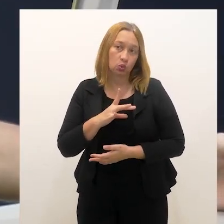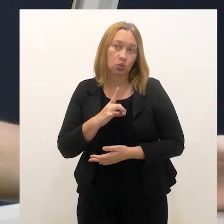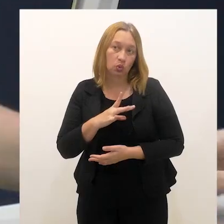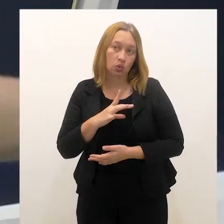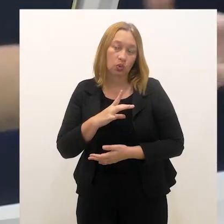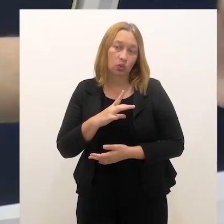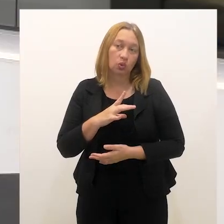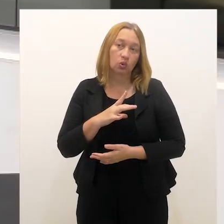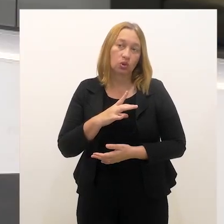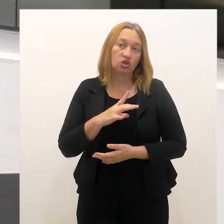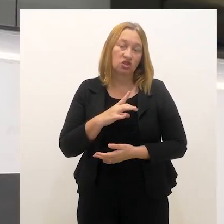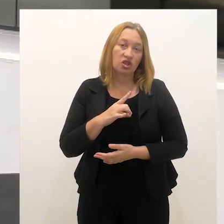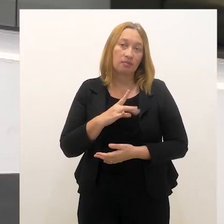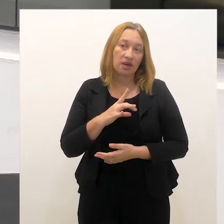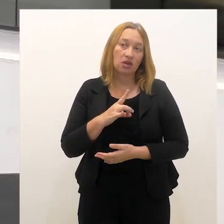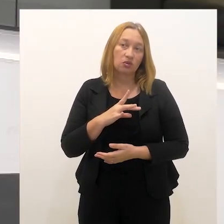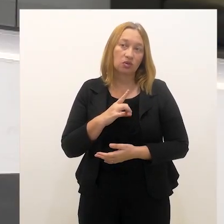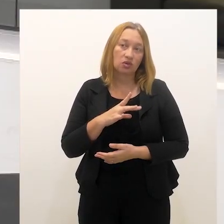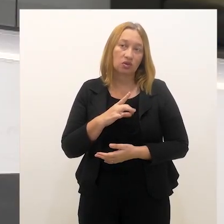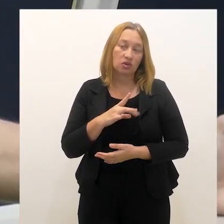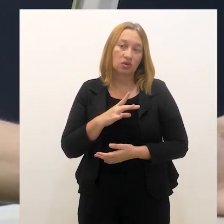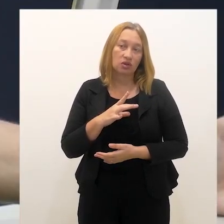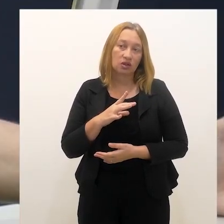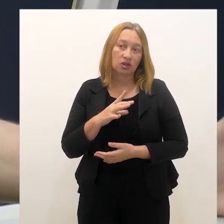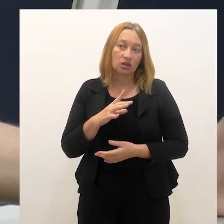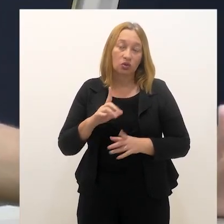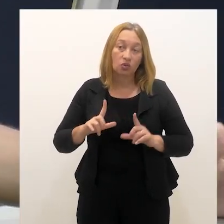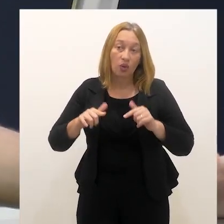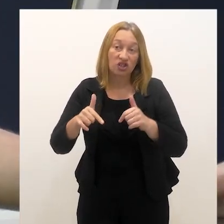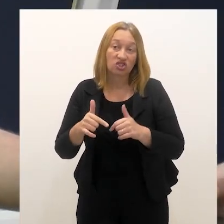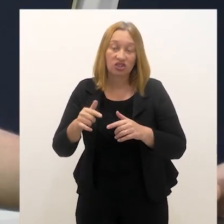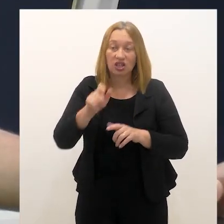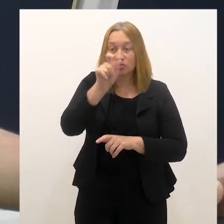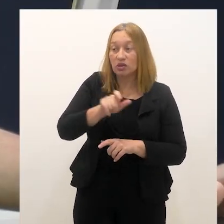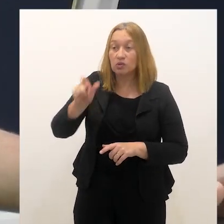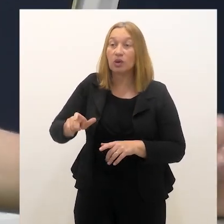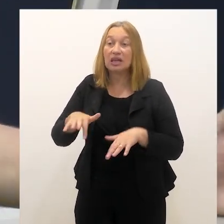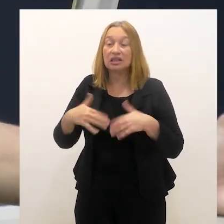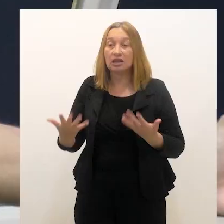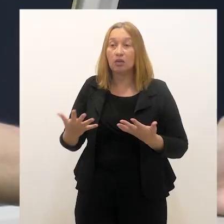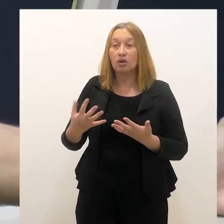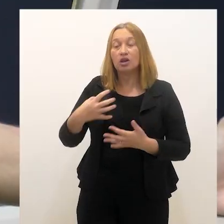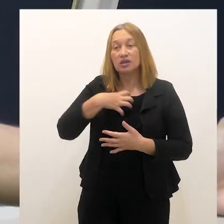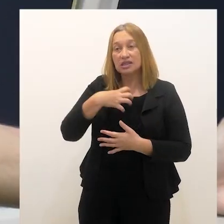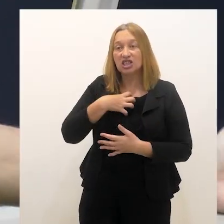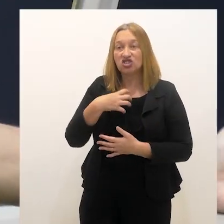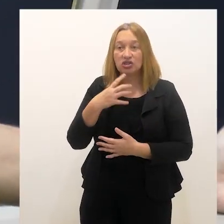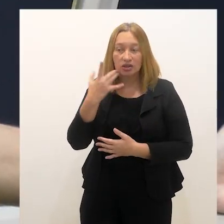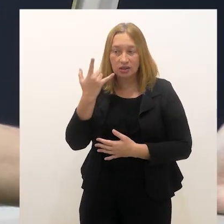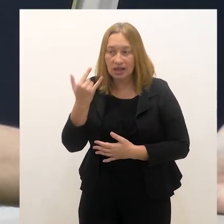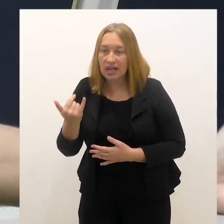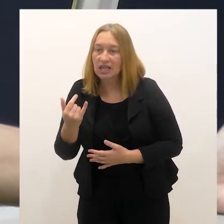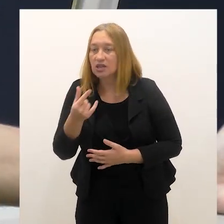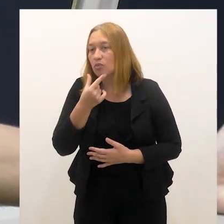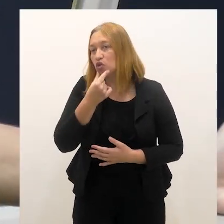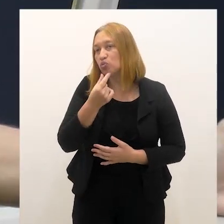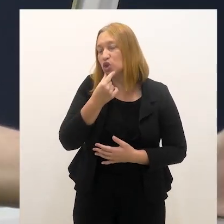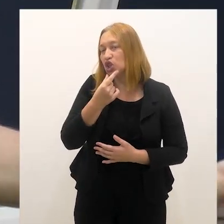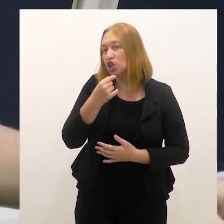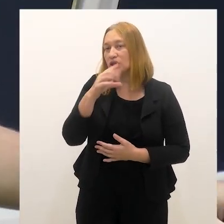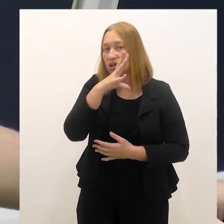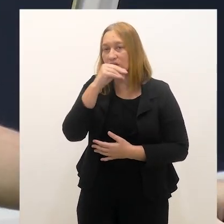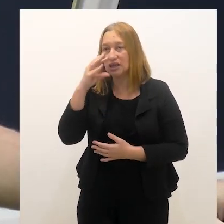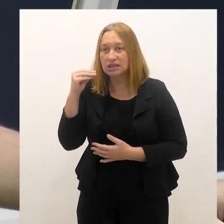de explorá-la. Da reação das pessoas. Eu tinha medo da reação das pessoas. Então, eu sentia interesse por meninos na